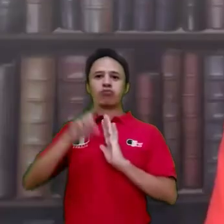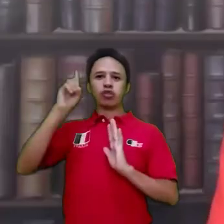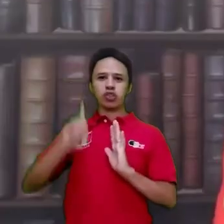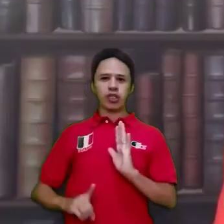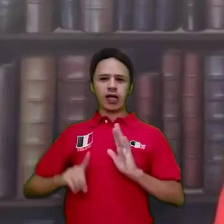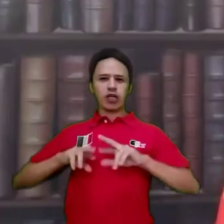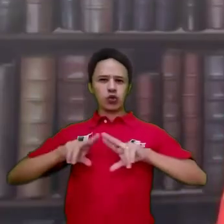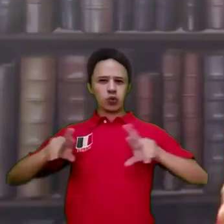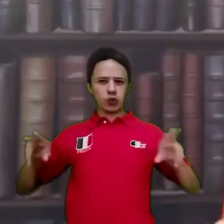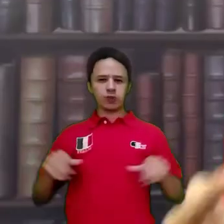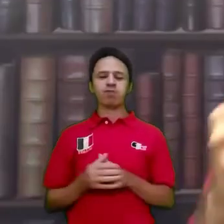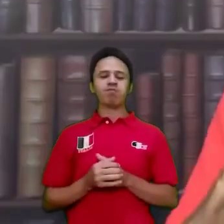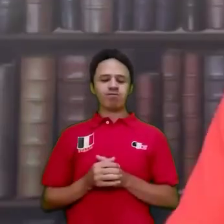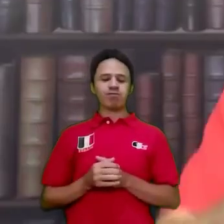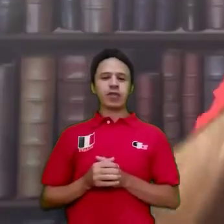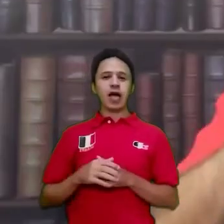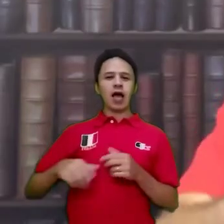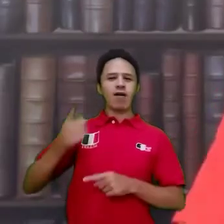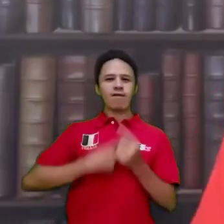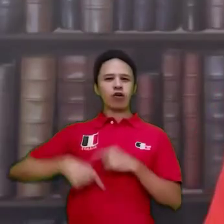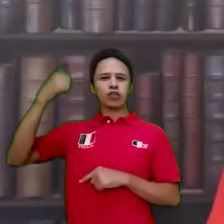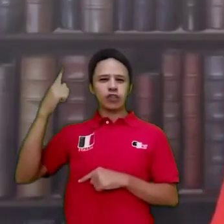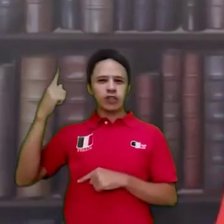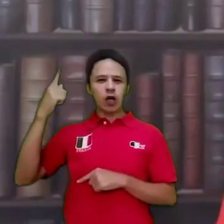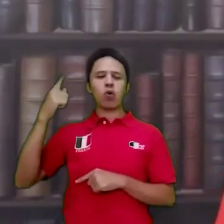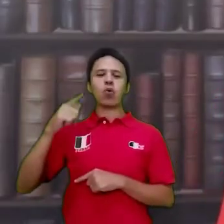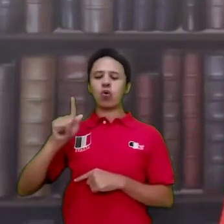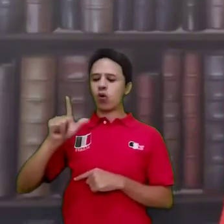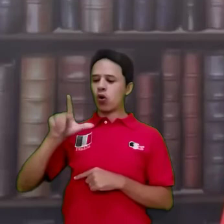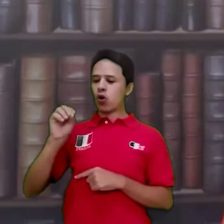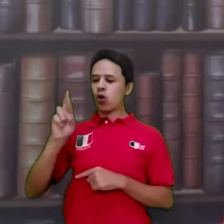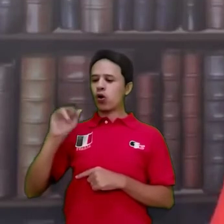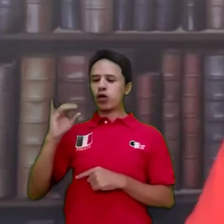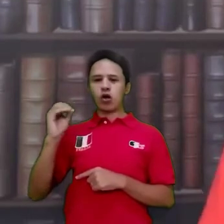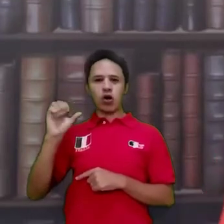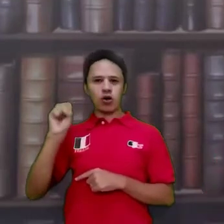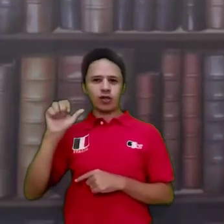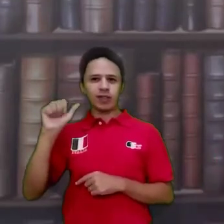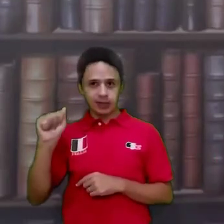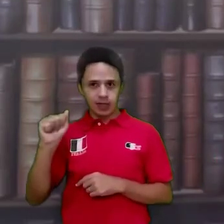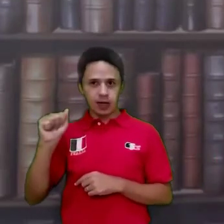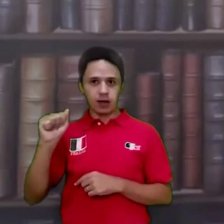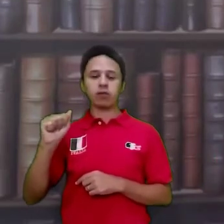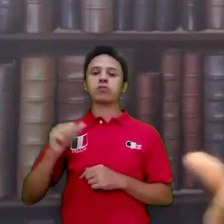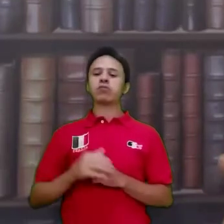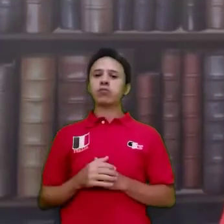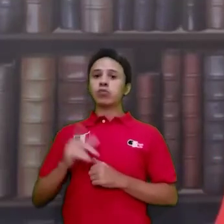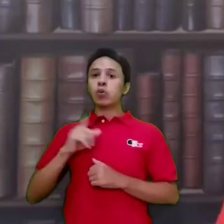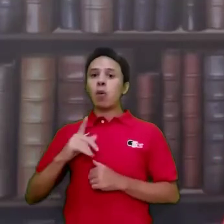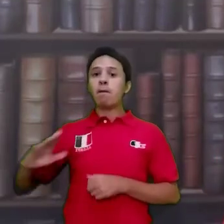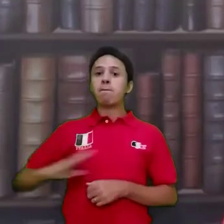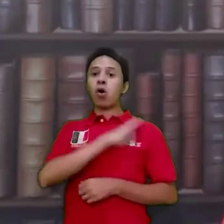A Revolução Gloriosa marcou a ascensão política da burguesia. Entenda que burguesia no poder